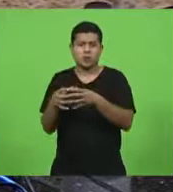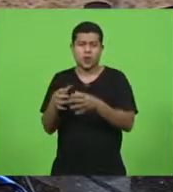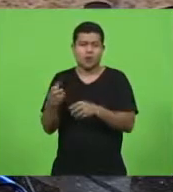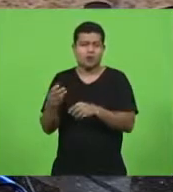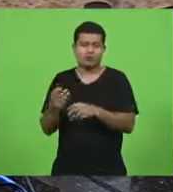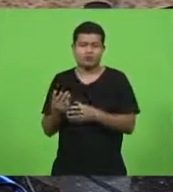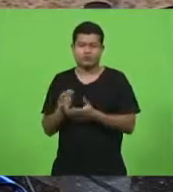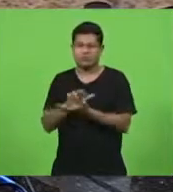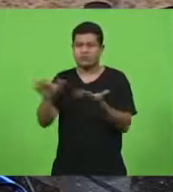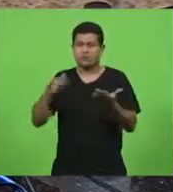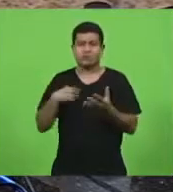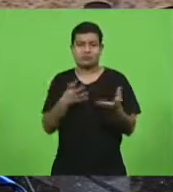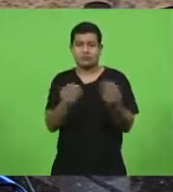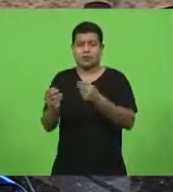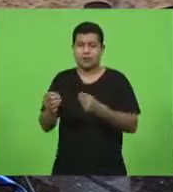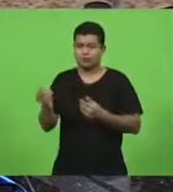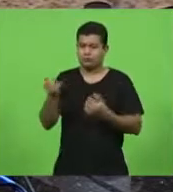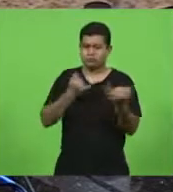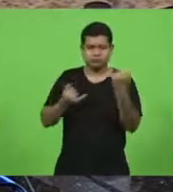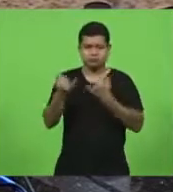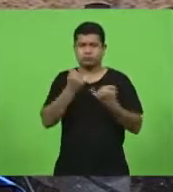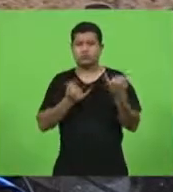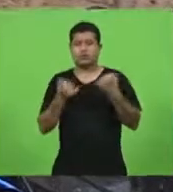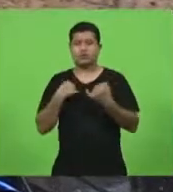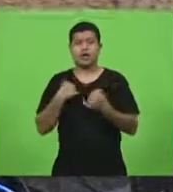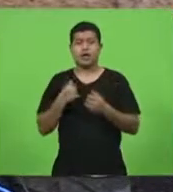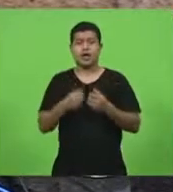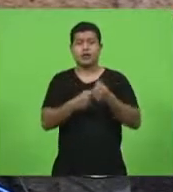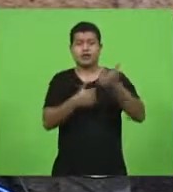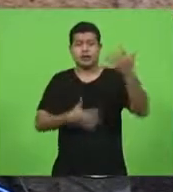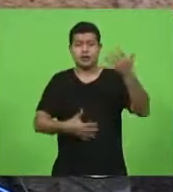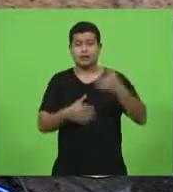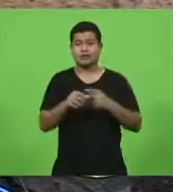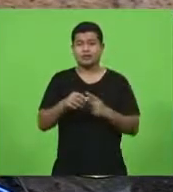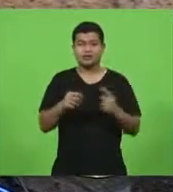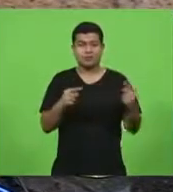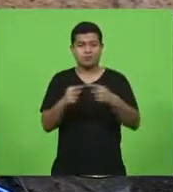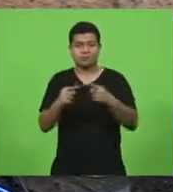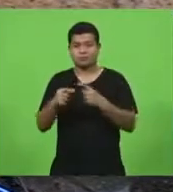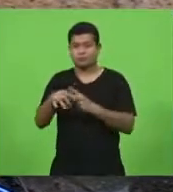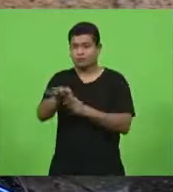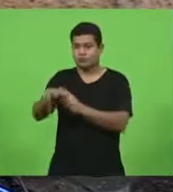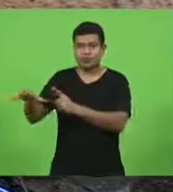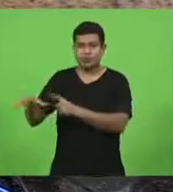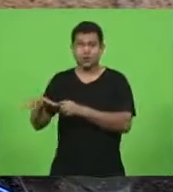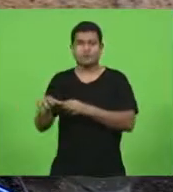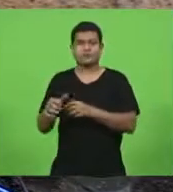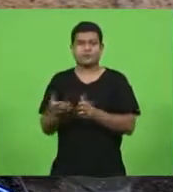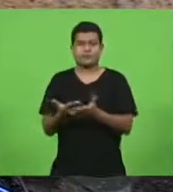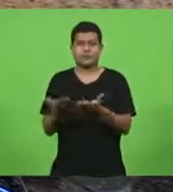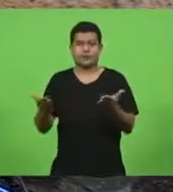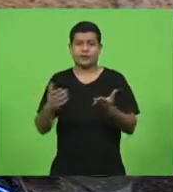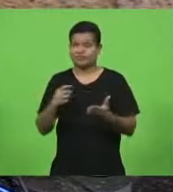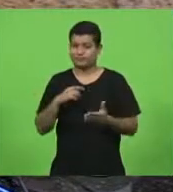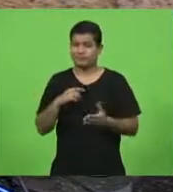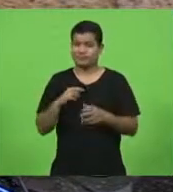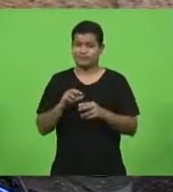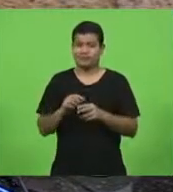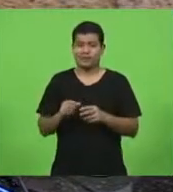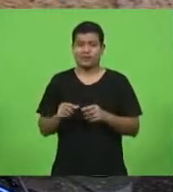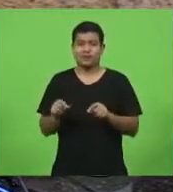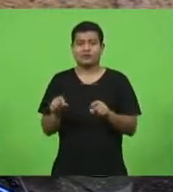todos, e que nessa lista de distribuição haveria uma discrepância numérica entre